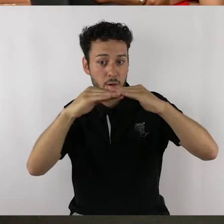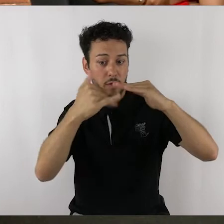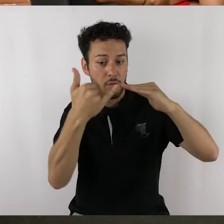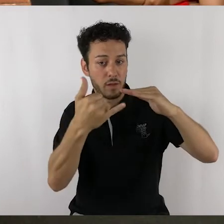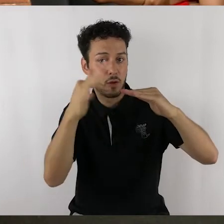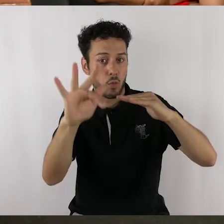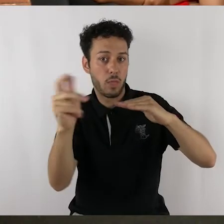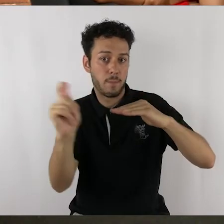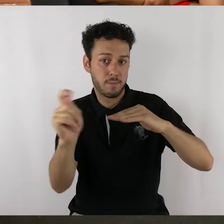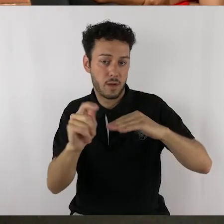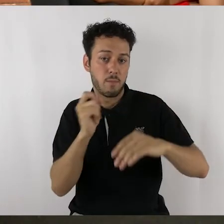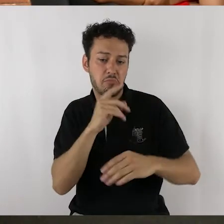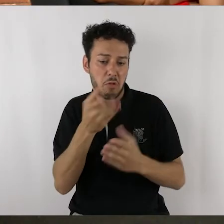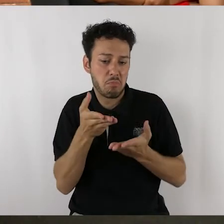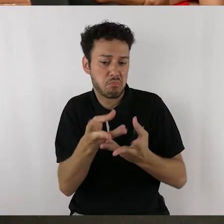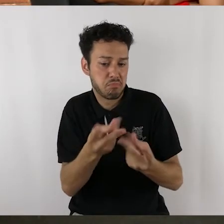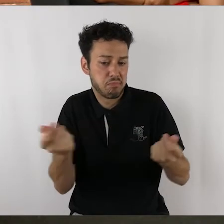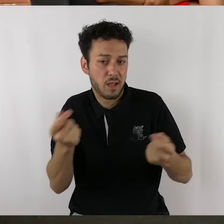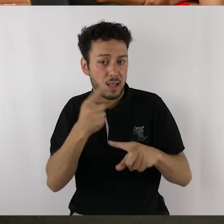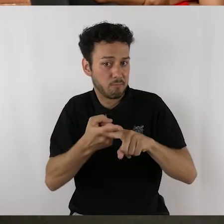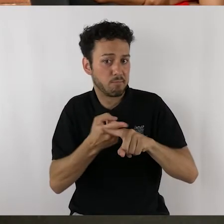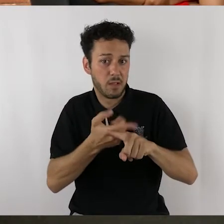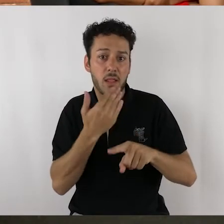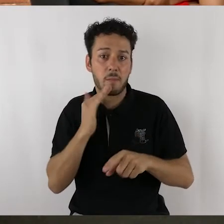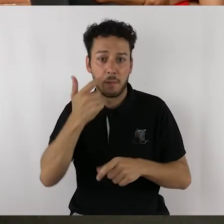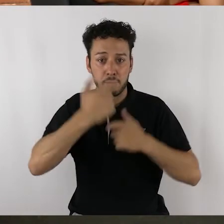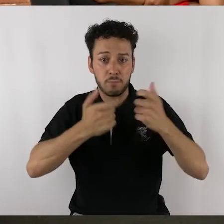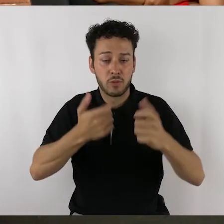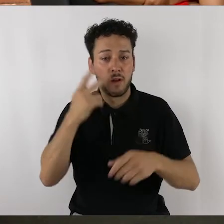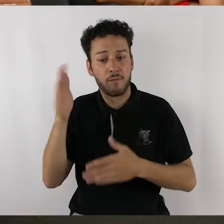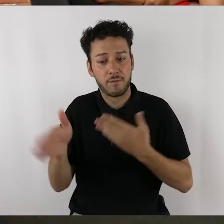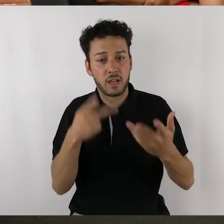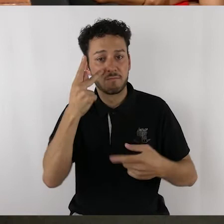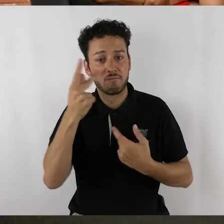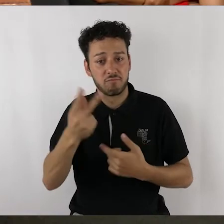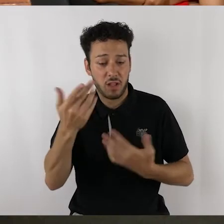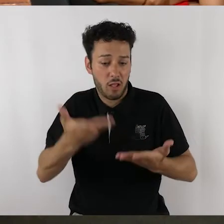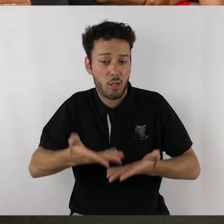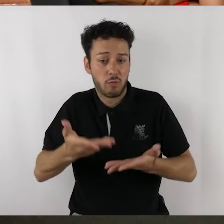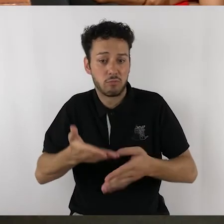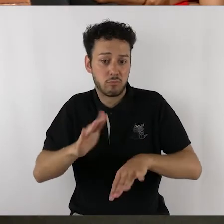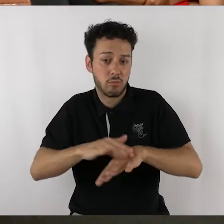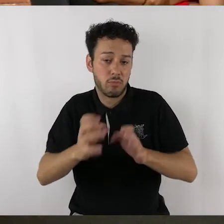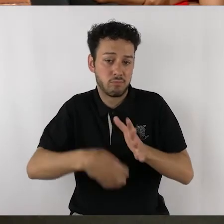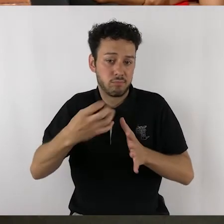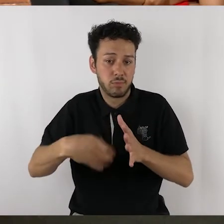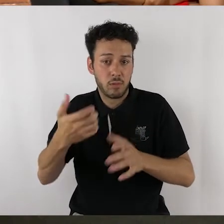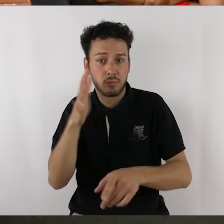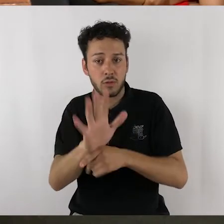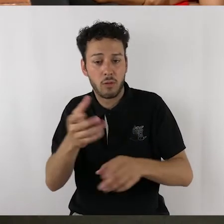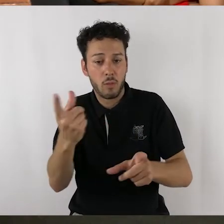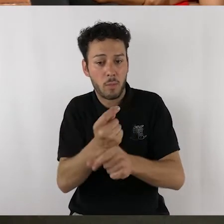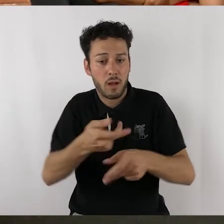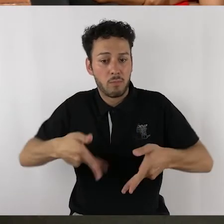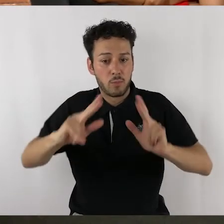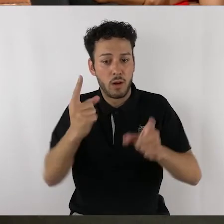máximo de 24 meses pode ser uma solução interessante nesta fase da vida para por exemplo